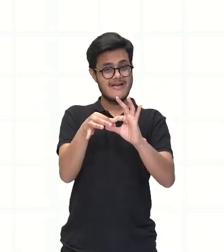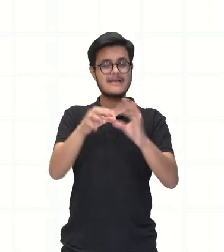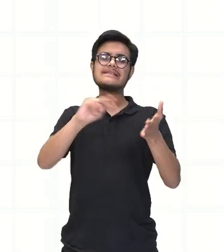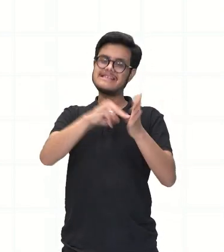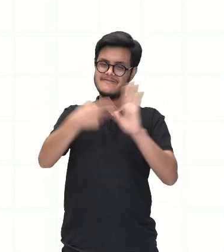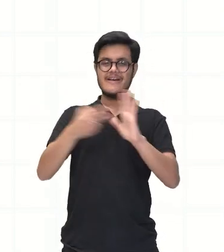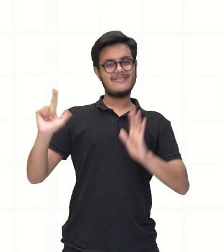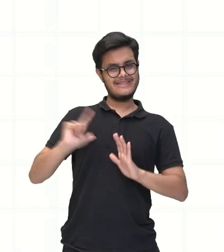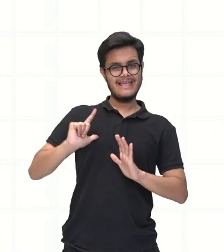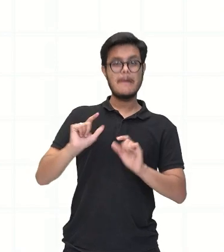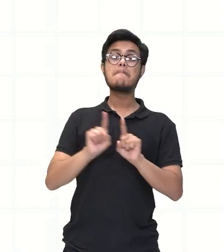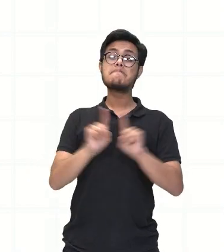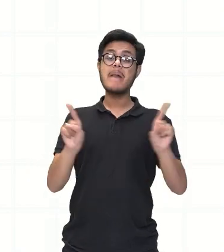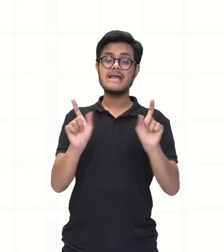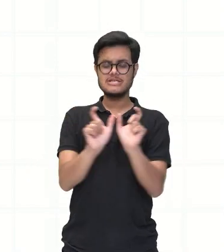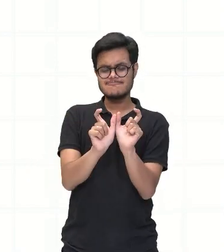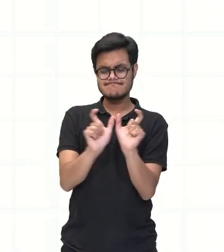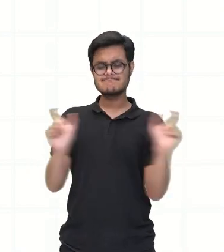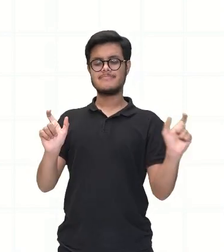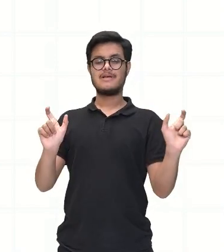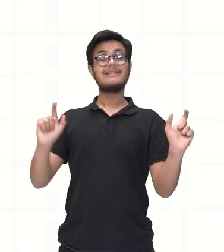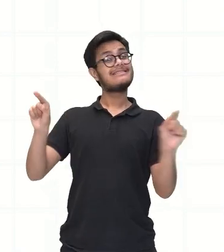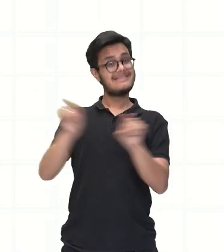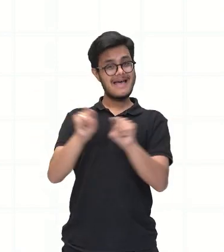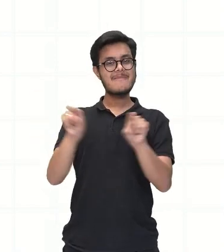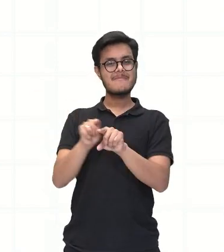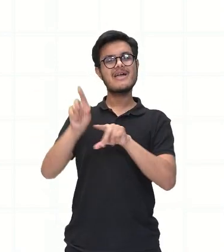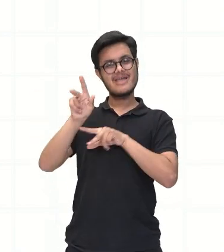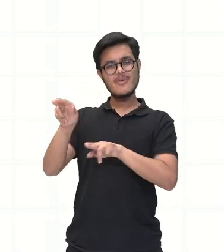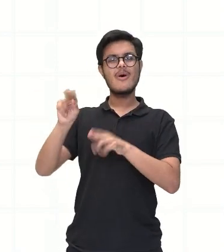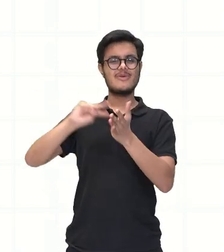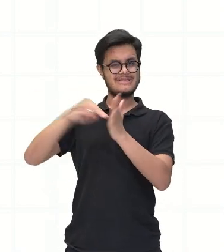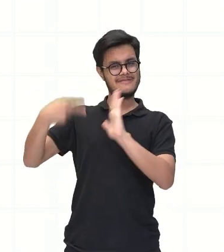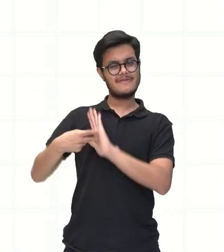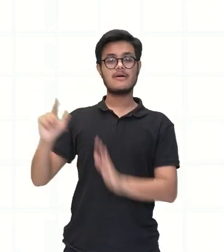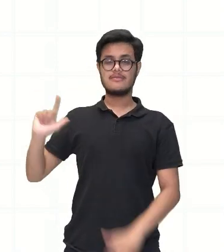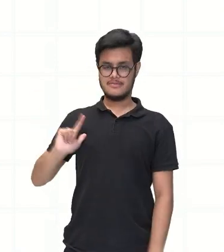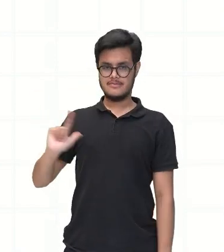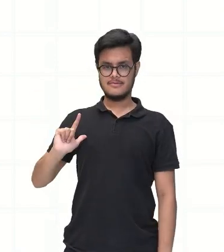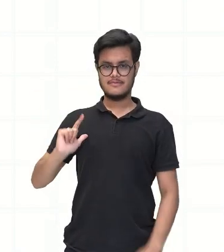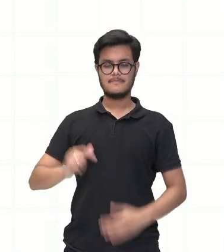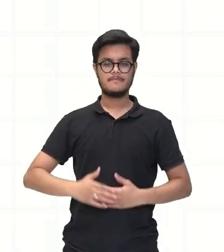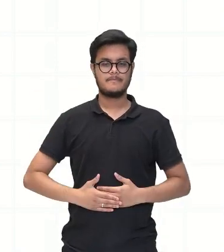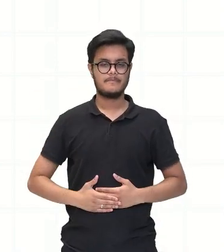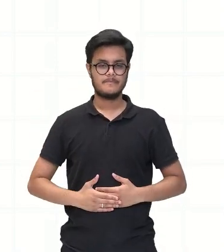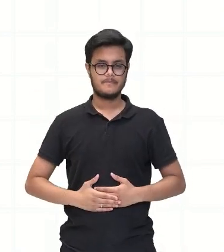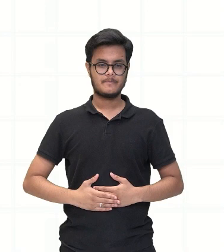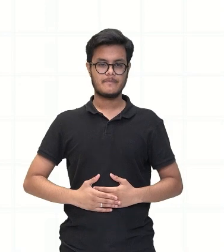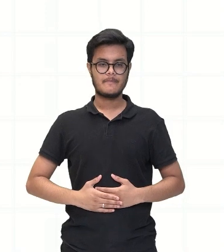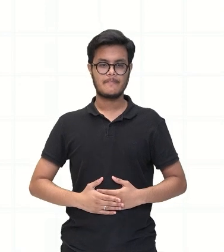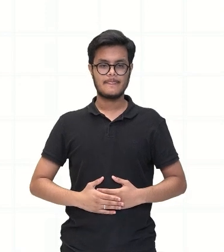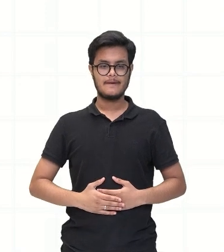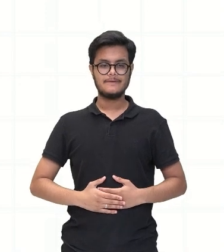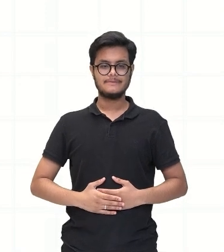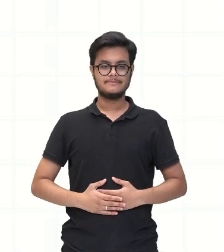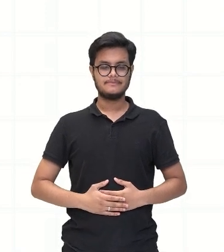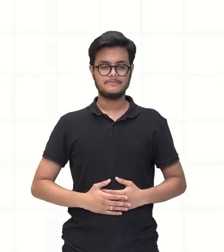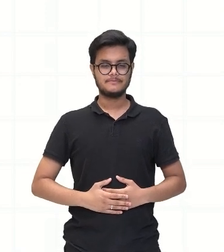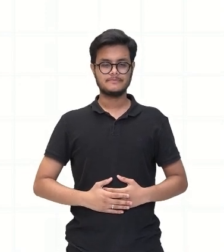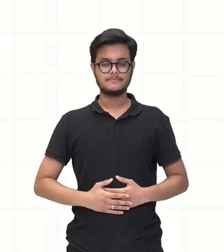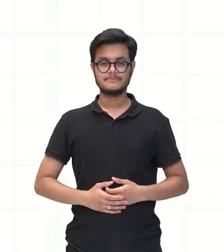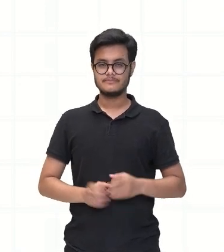manter a sua autonomia, vão ter um sentido. Tá bom? Vamos já ver aqui. Ó. Então, sozinho eles vão manter a